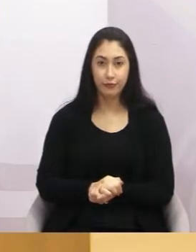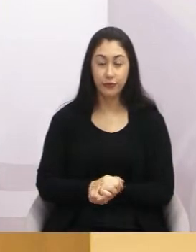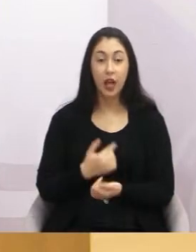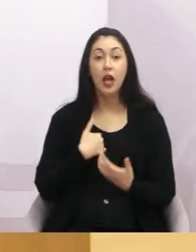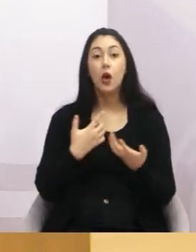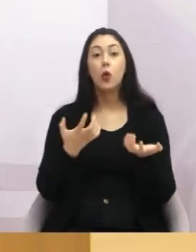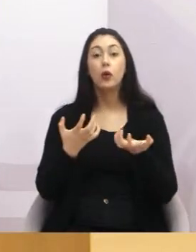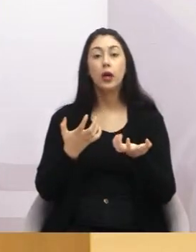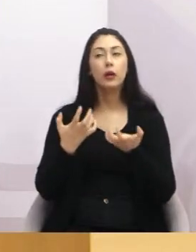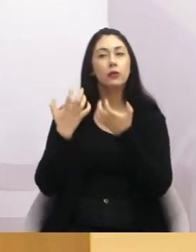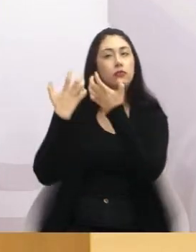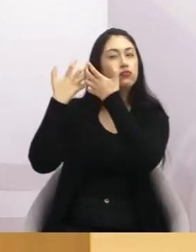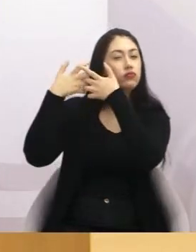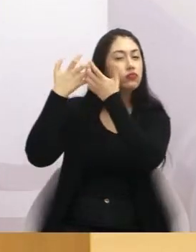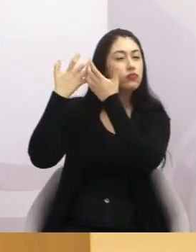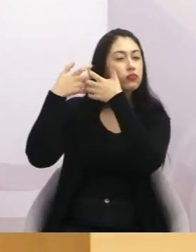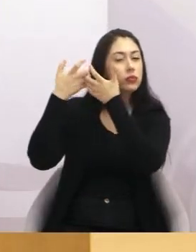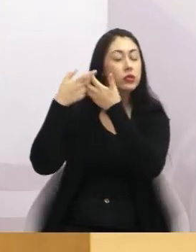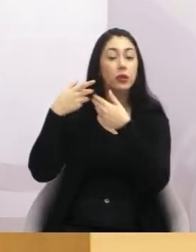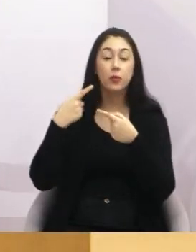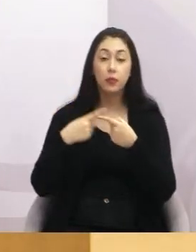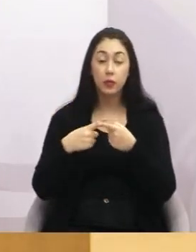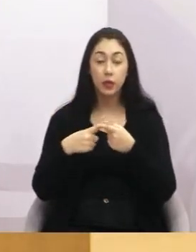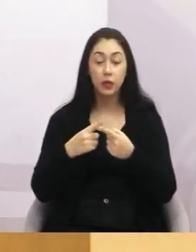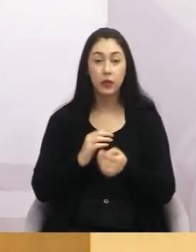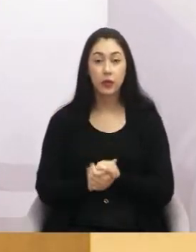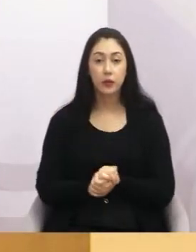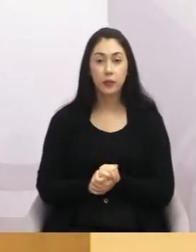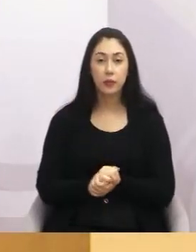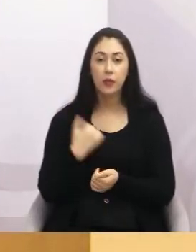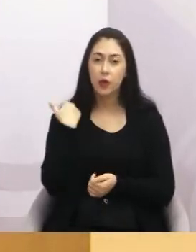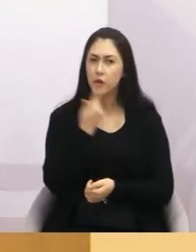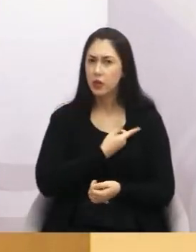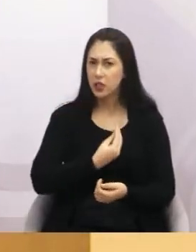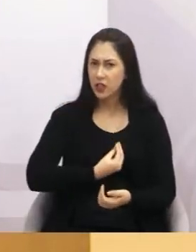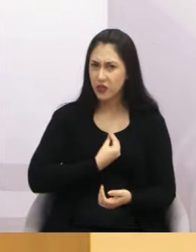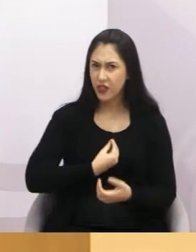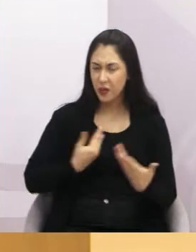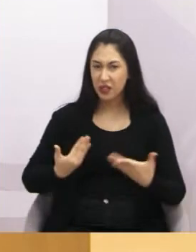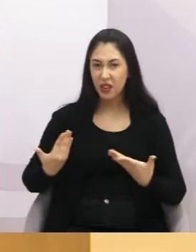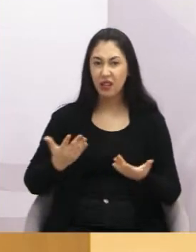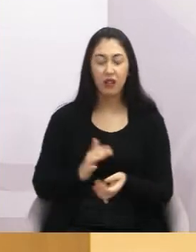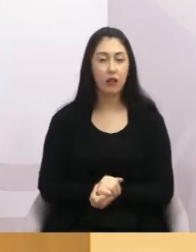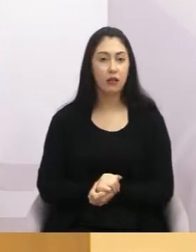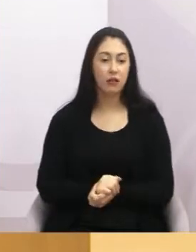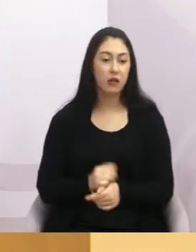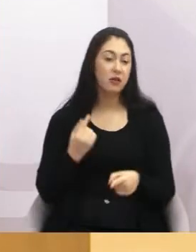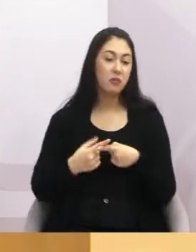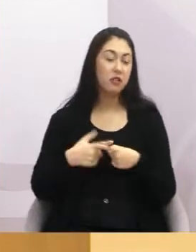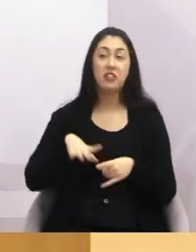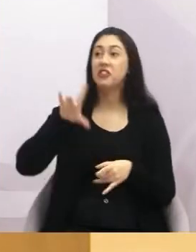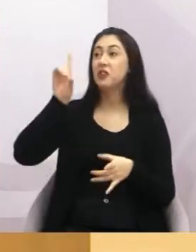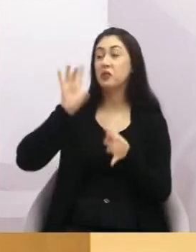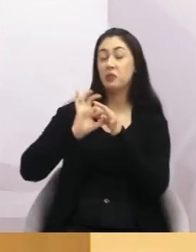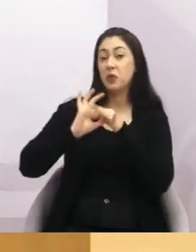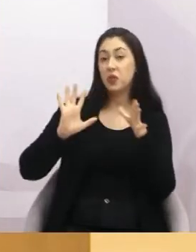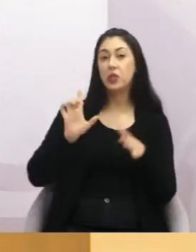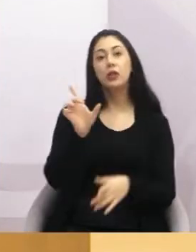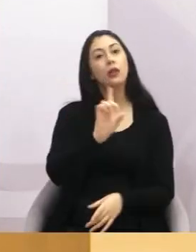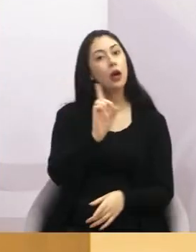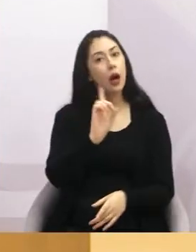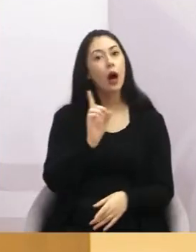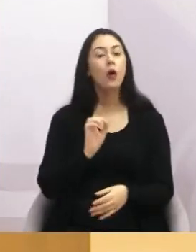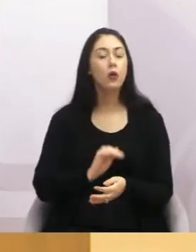quero fazer essa reflexão porque o que nós estamos vivendo não é o acaso, não, muito pelo